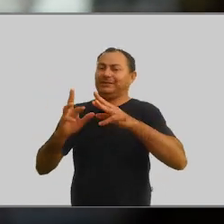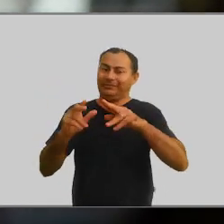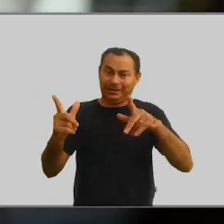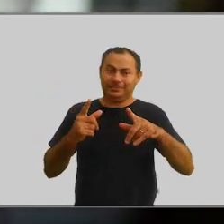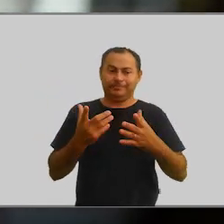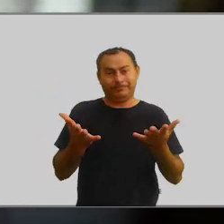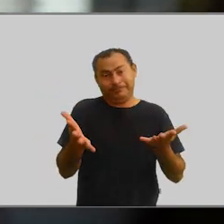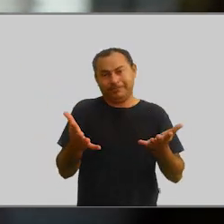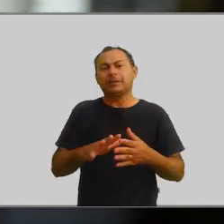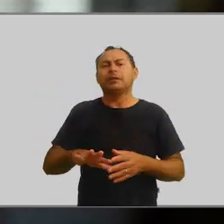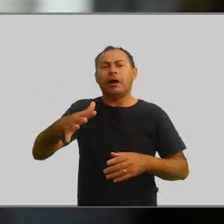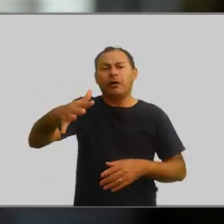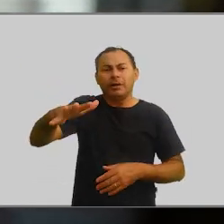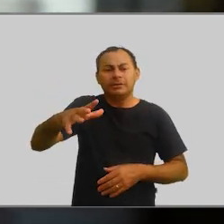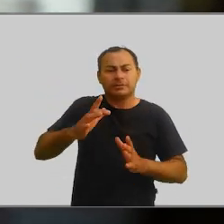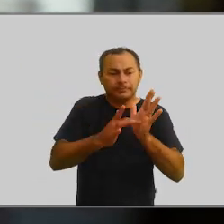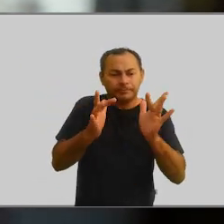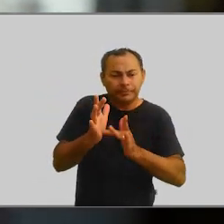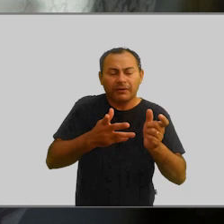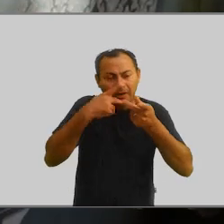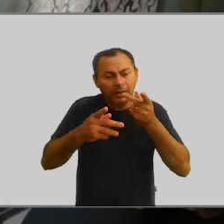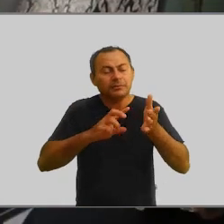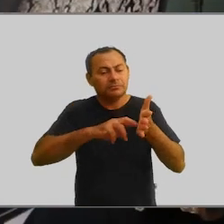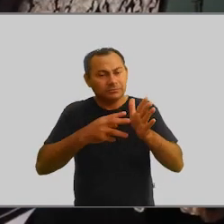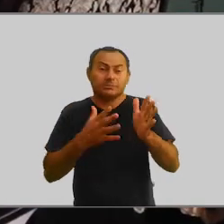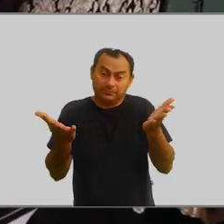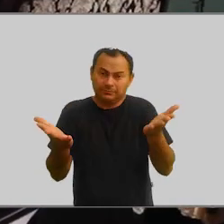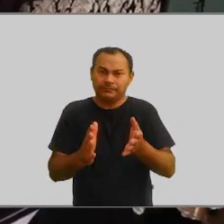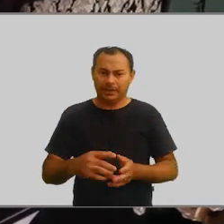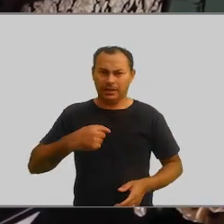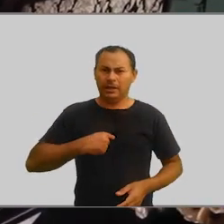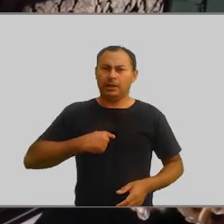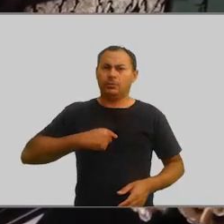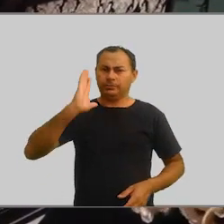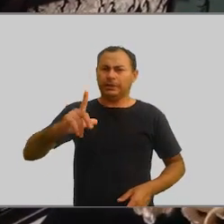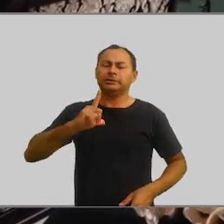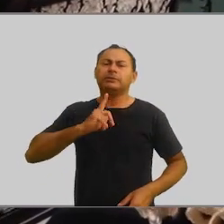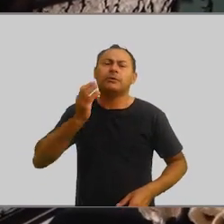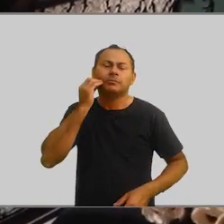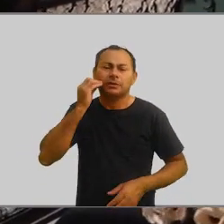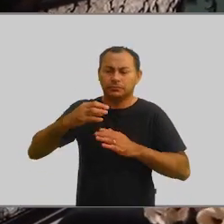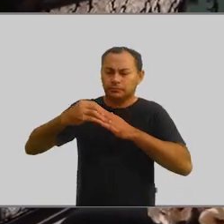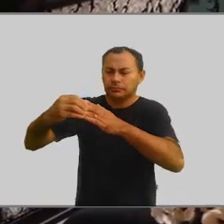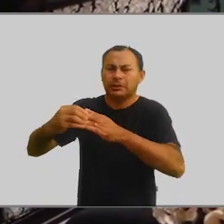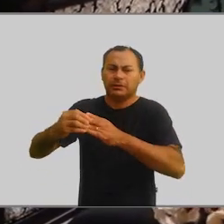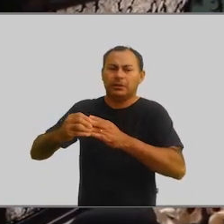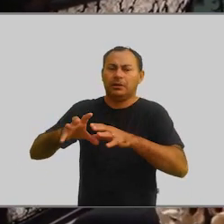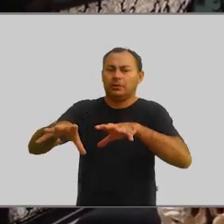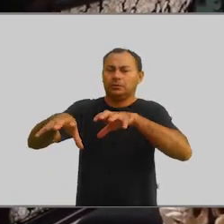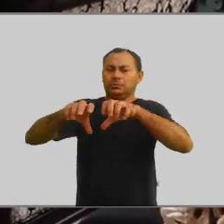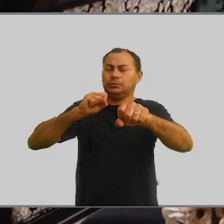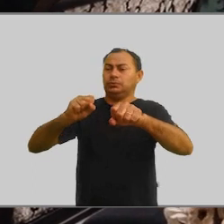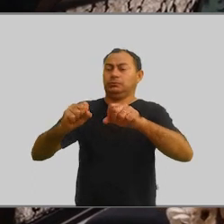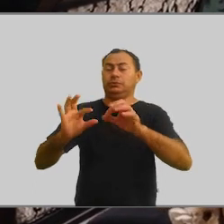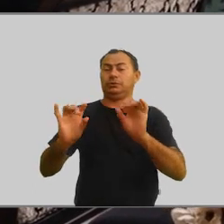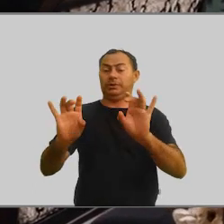festa. Talvez tenha sido isso que Jesus quis dizer. Eu já tive oportunidade de conduzir várias cerimônias fúnebres